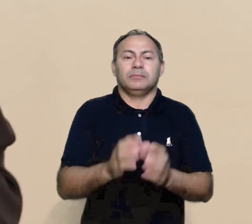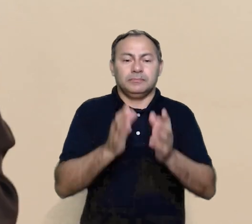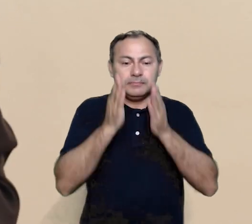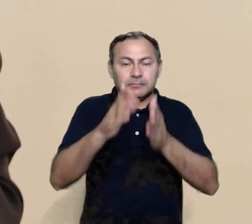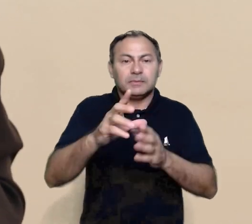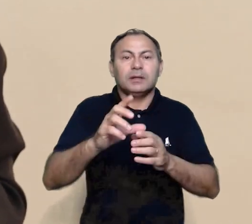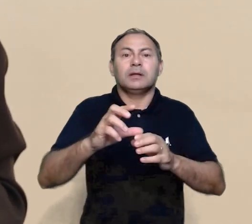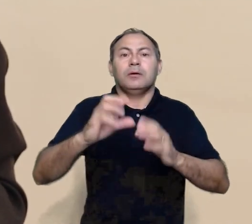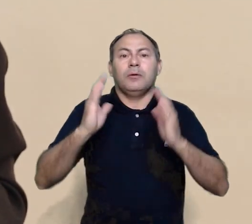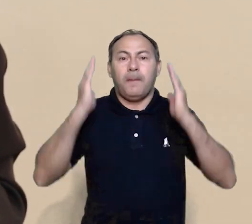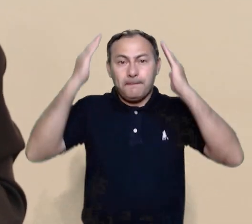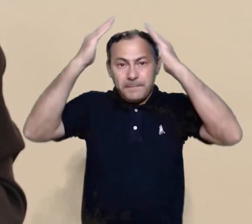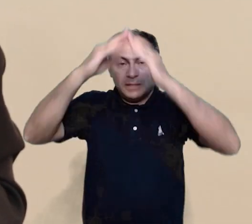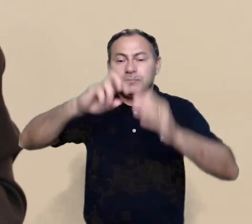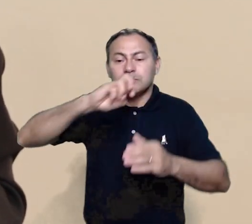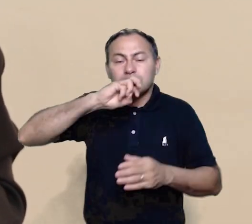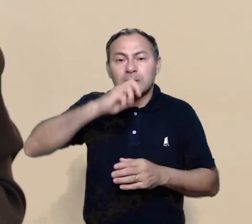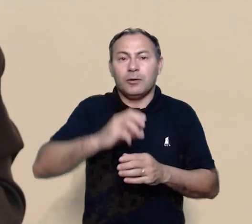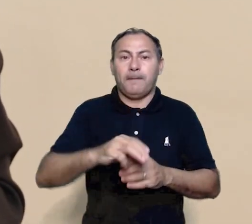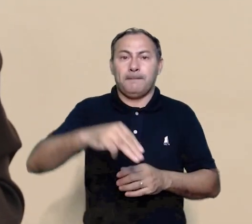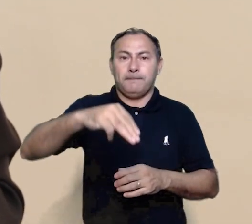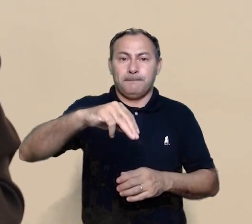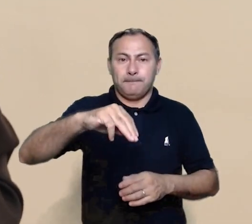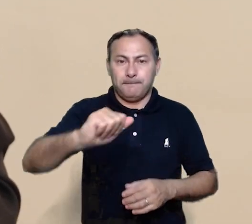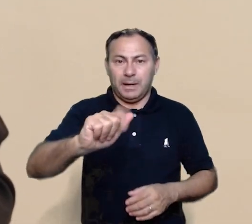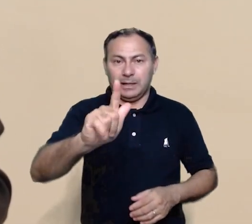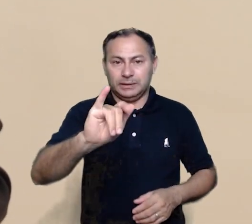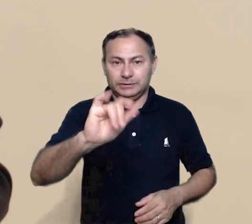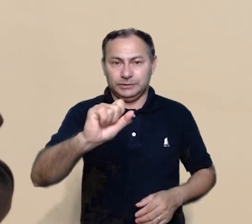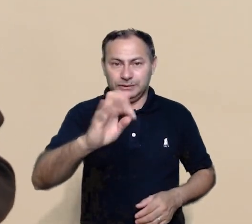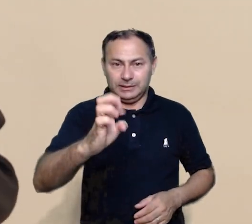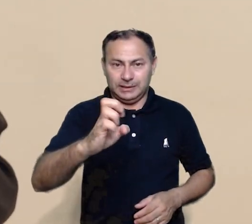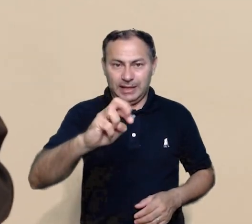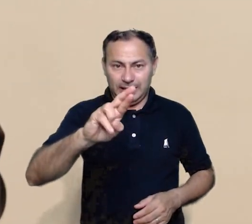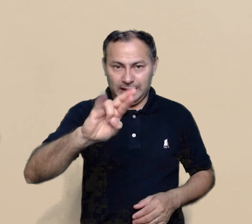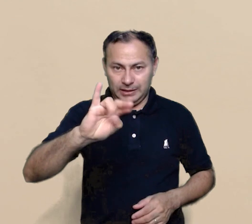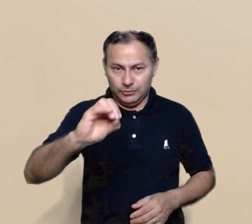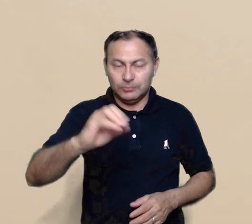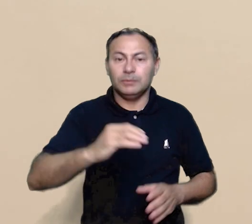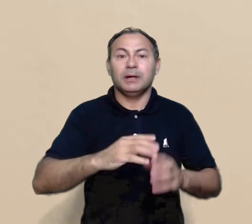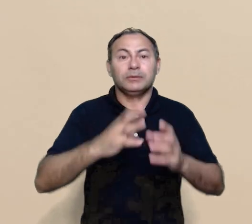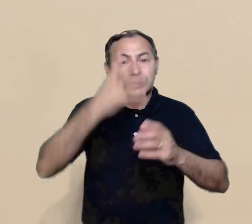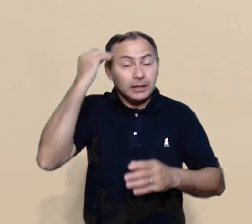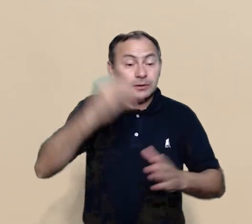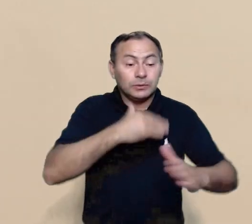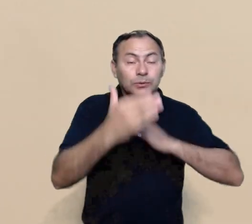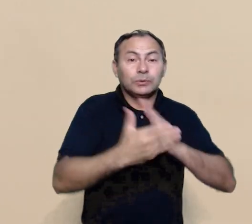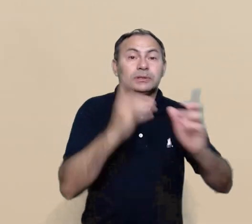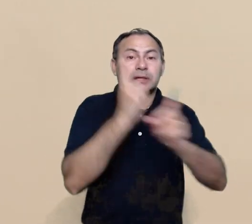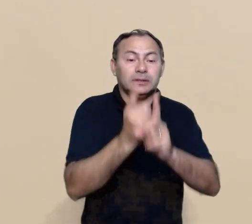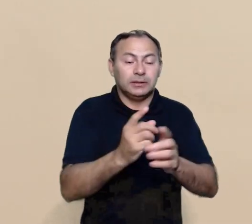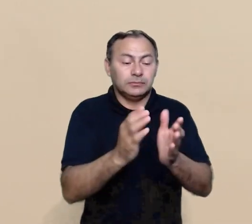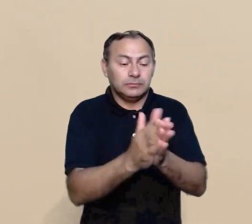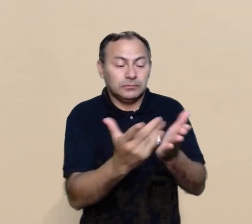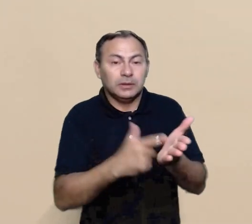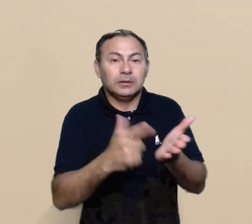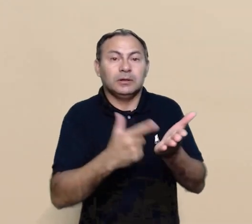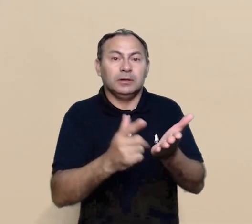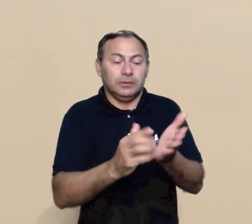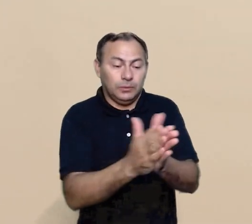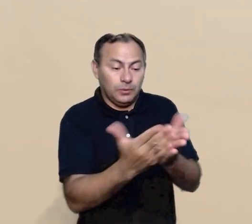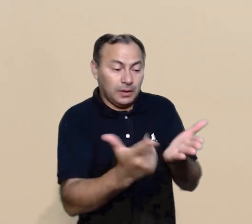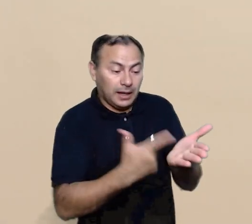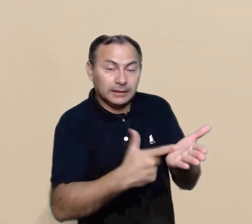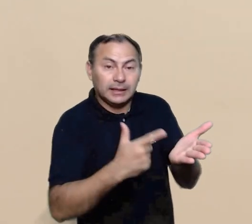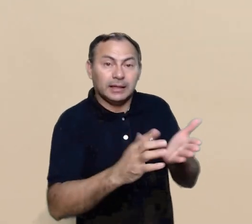do discernimento dos bispos que é o magistério mas não se esqueça tudo isso que a gente explicou se encontra no subsídio